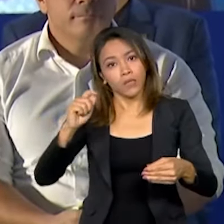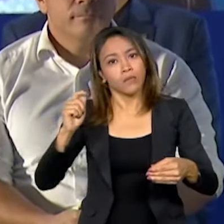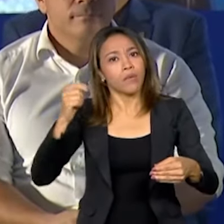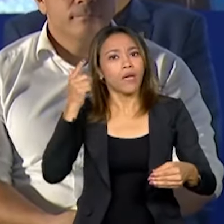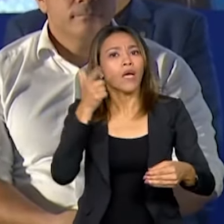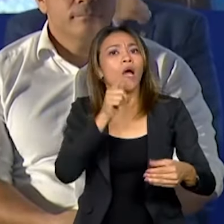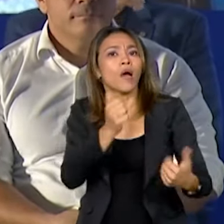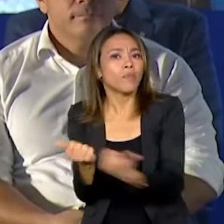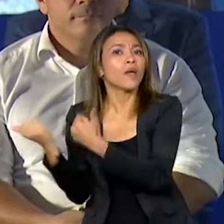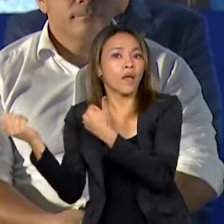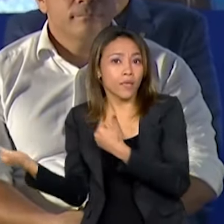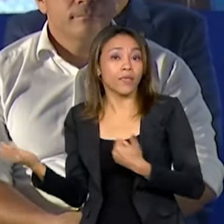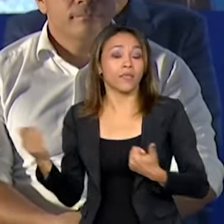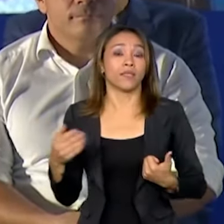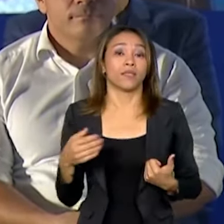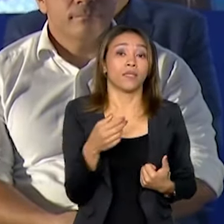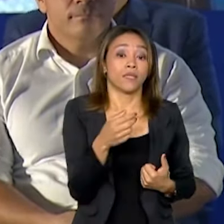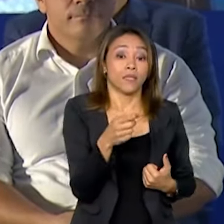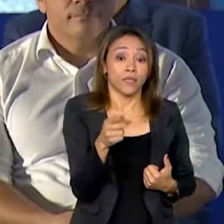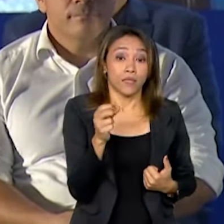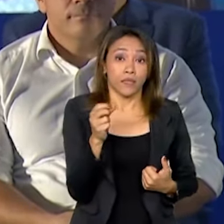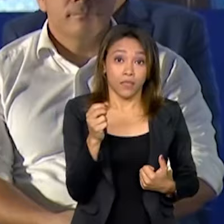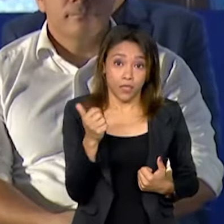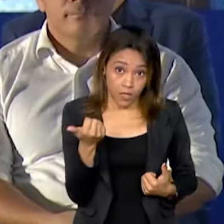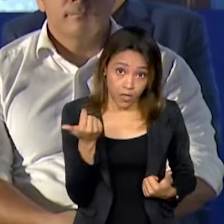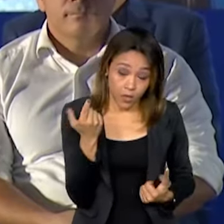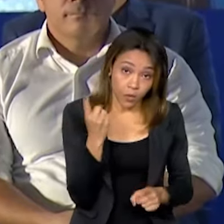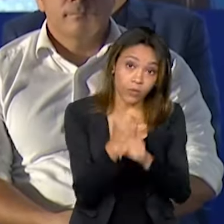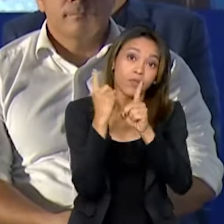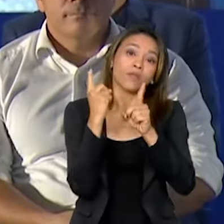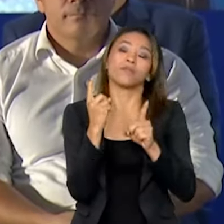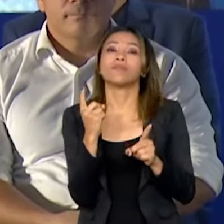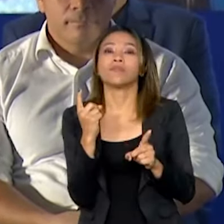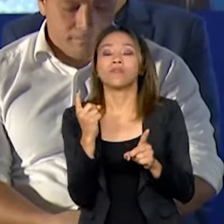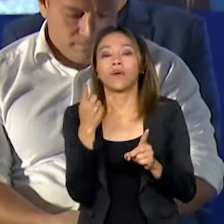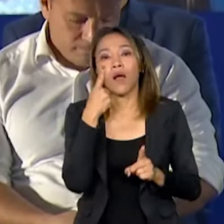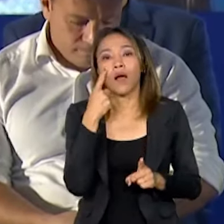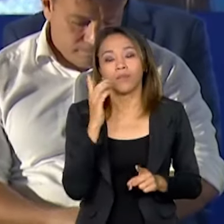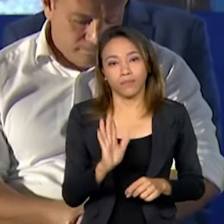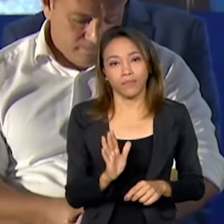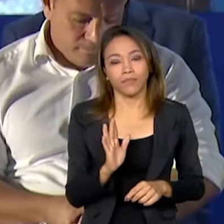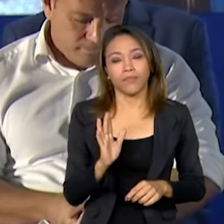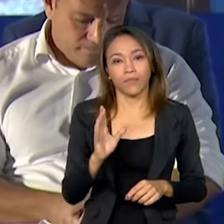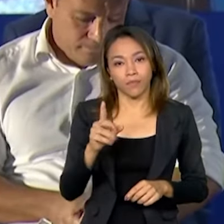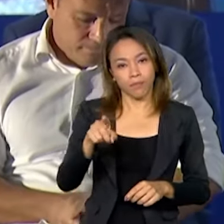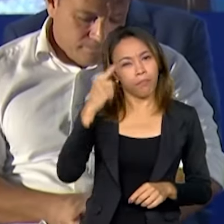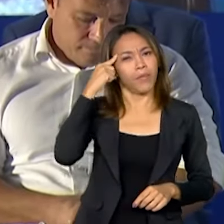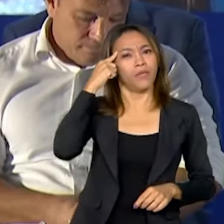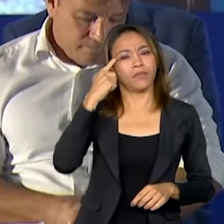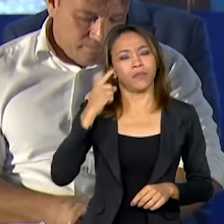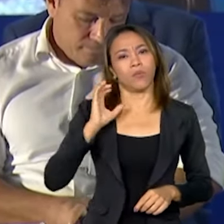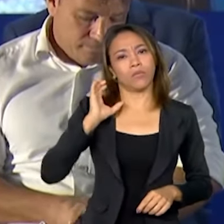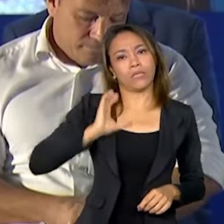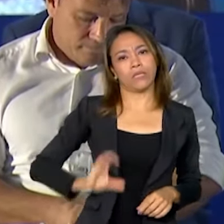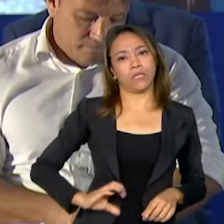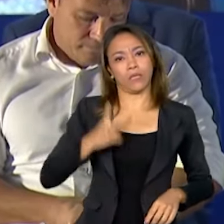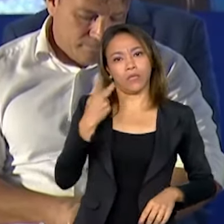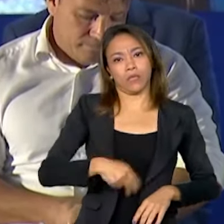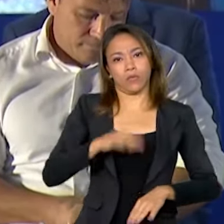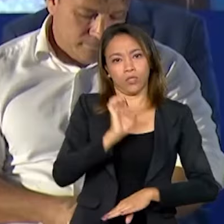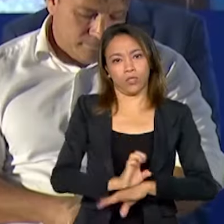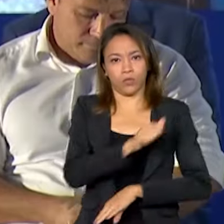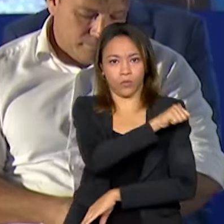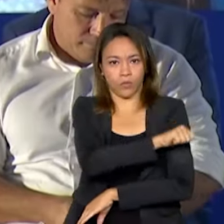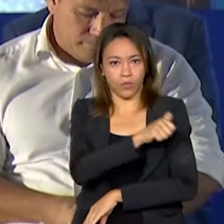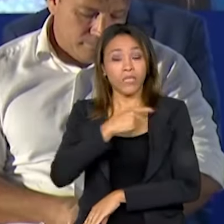Mas se não tiver encontrando um, pensa como cidadão do Rio de Janeiro.